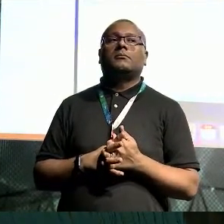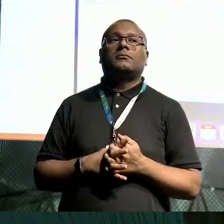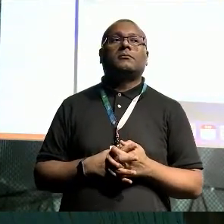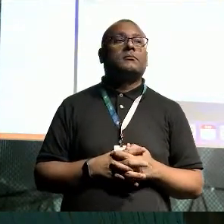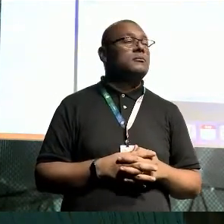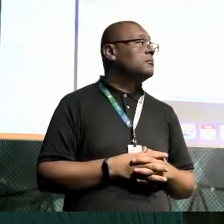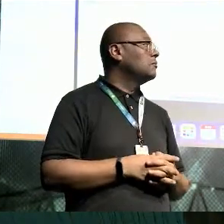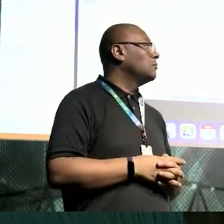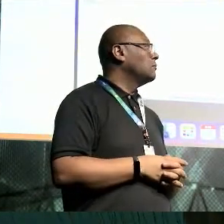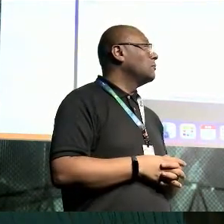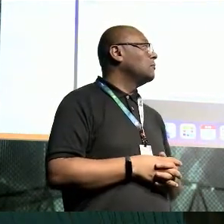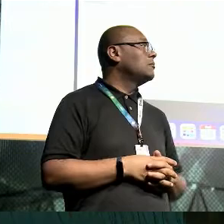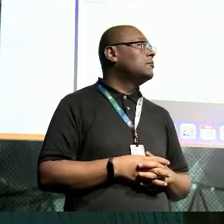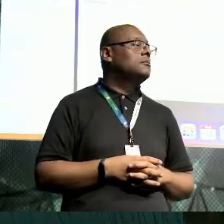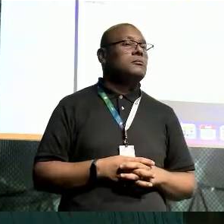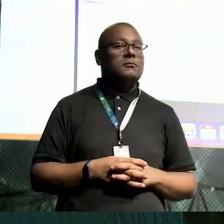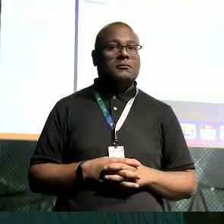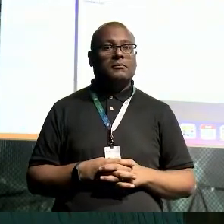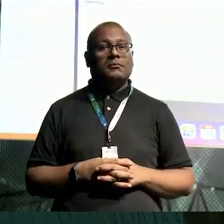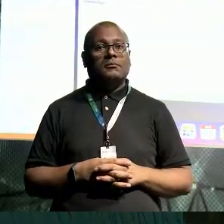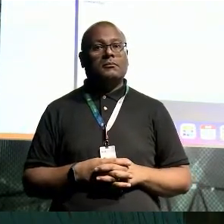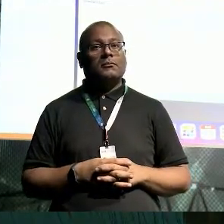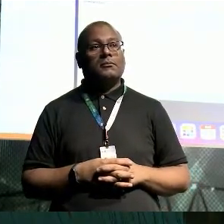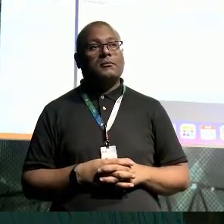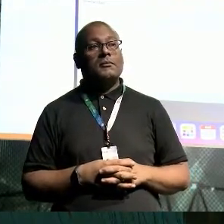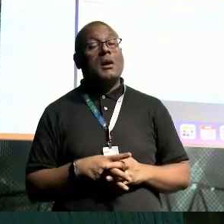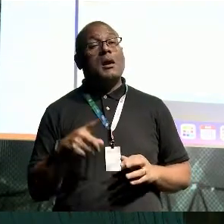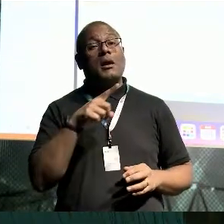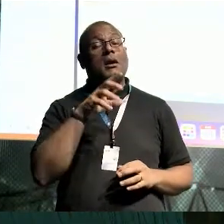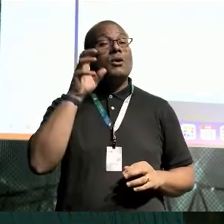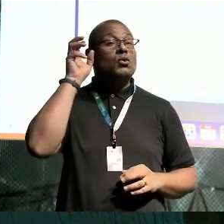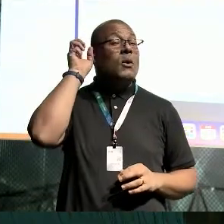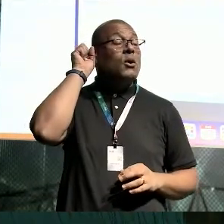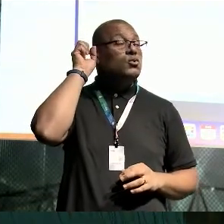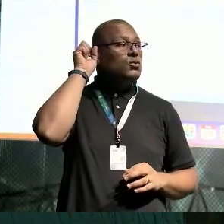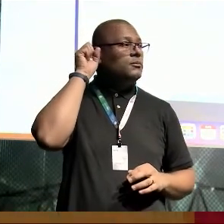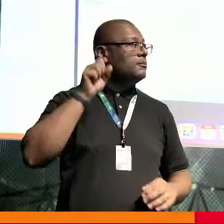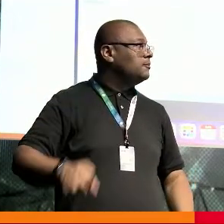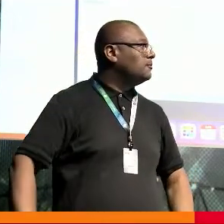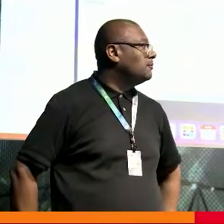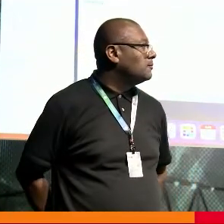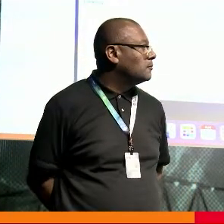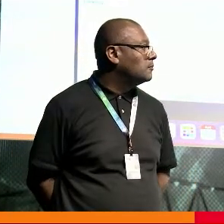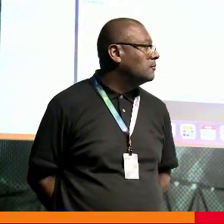Então, peraí, para. Ah, esse é o do áudio.